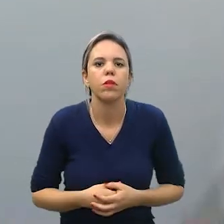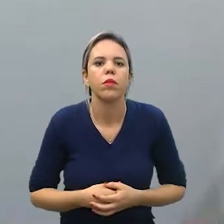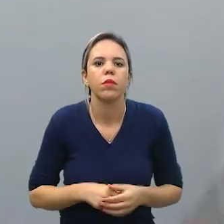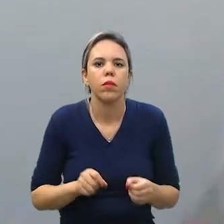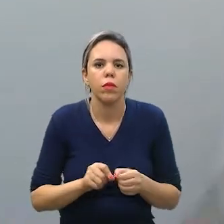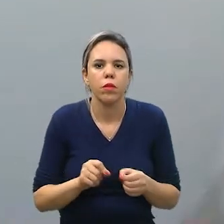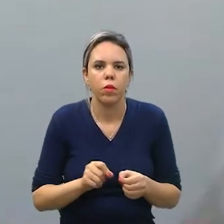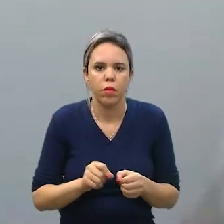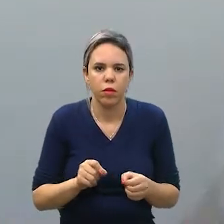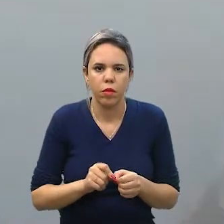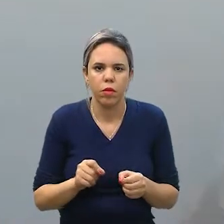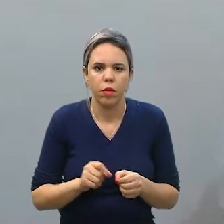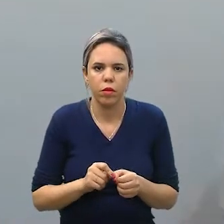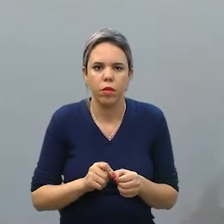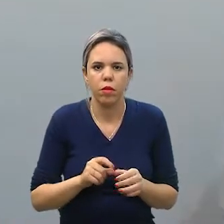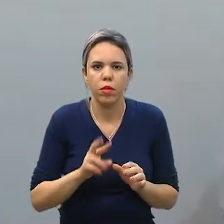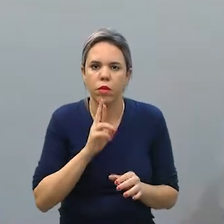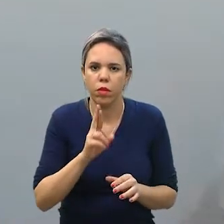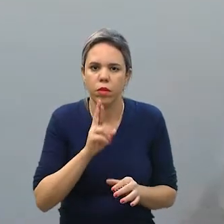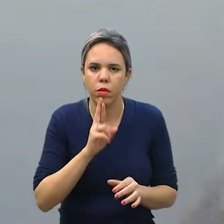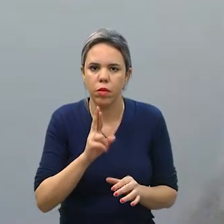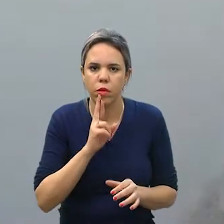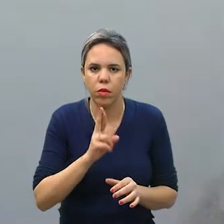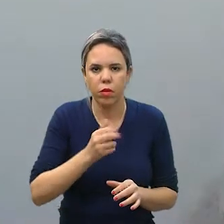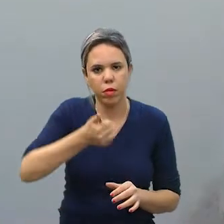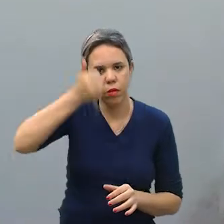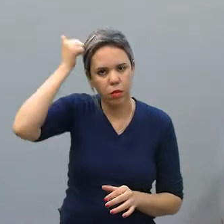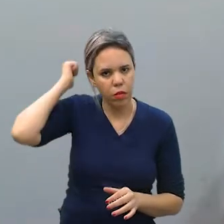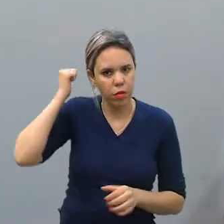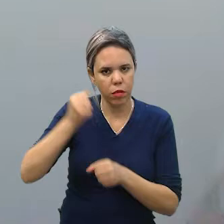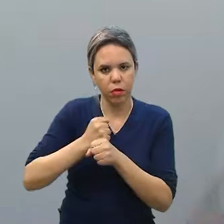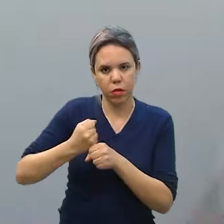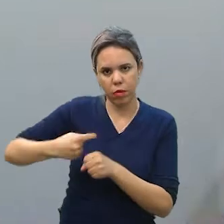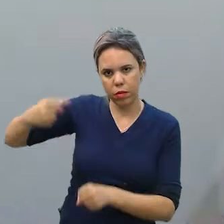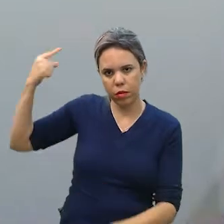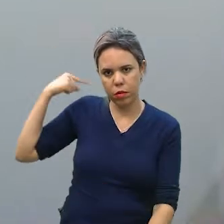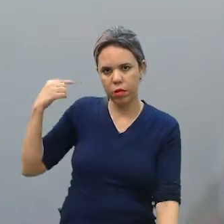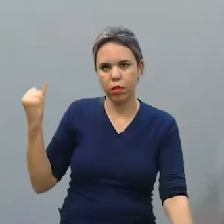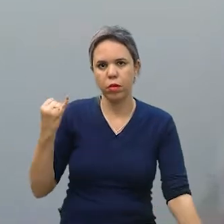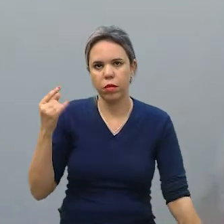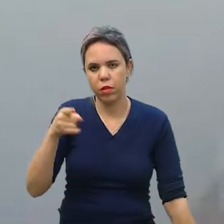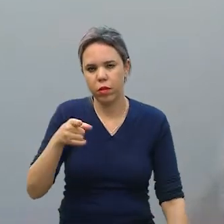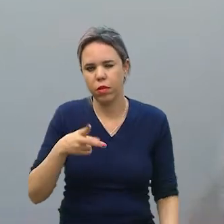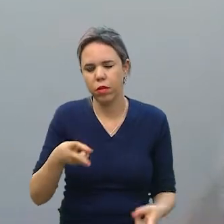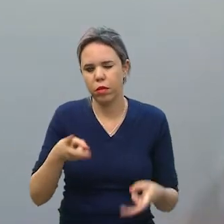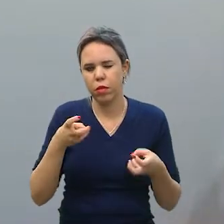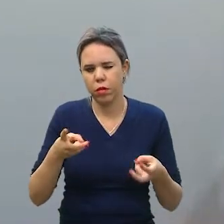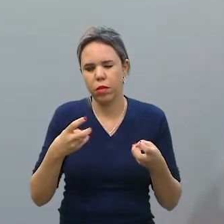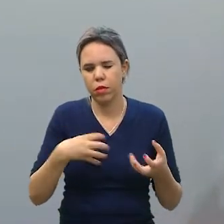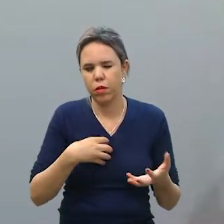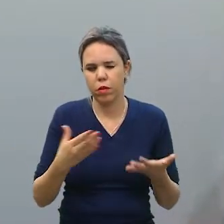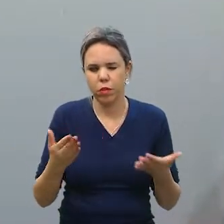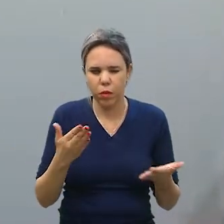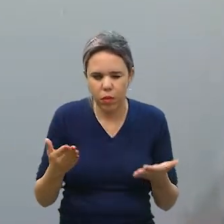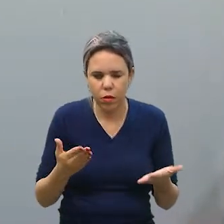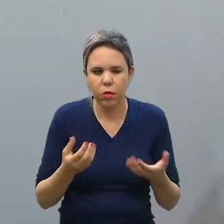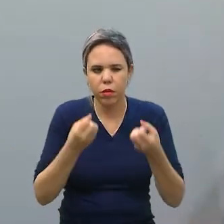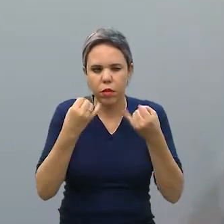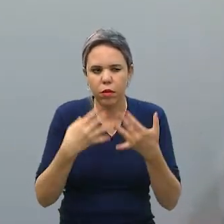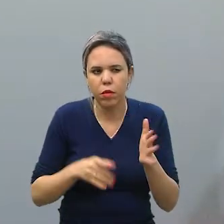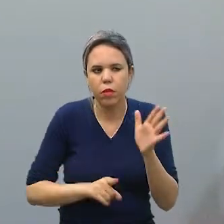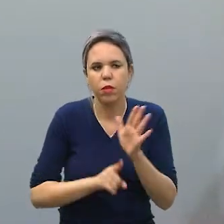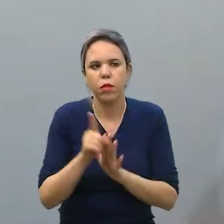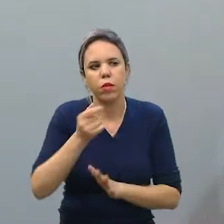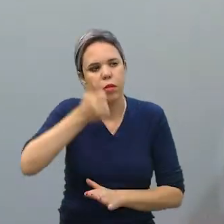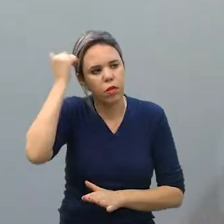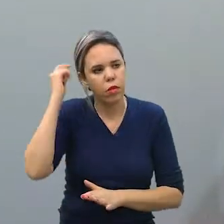fazendo as questões do vestibular dos anos anteriores, é importante para você perceber qual é o tipo de abordagem que